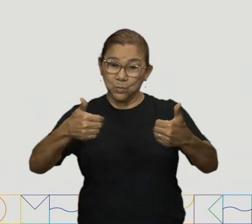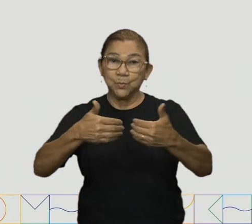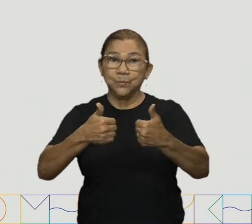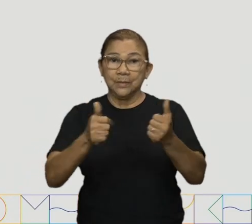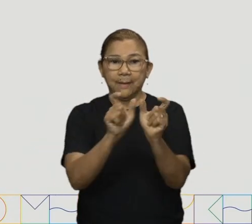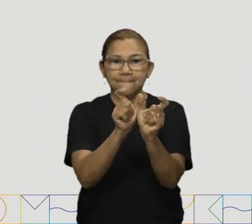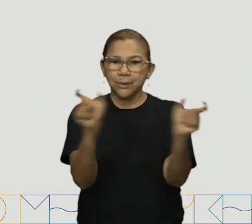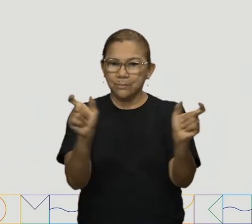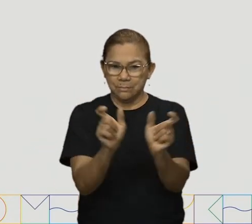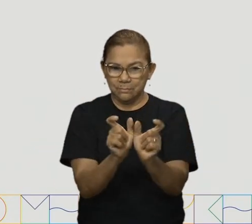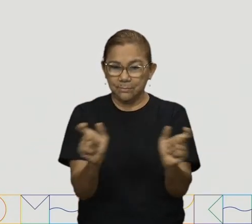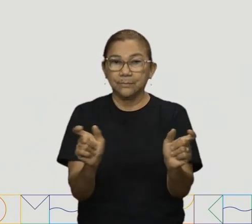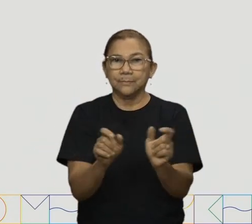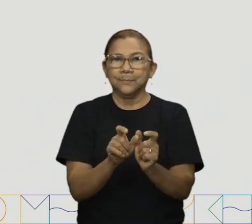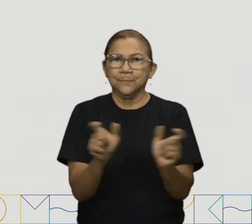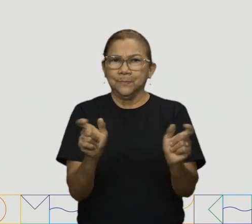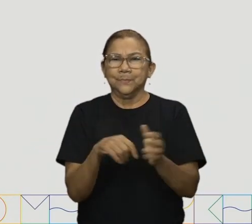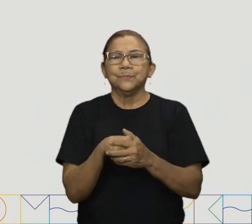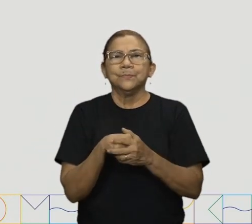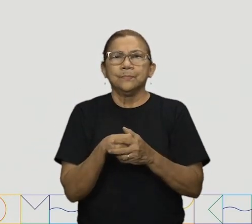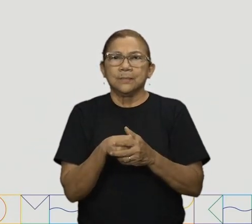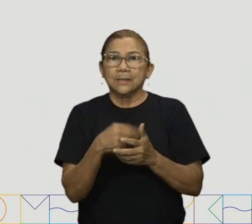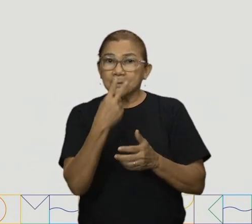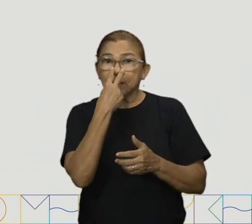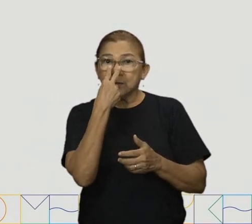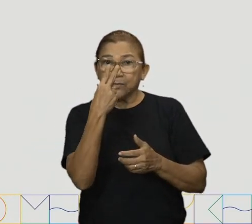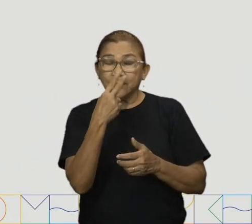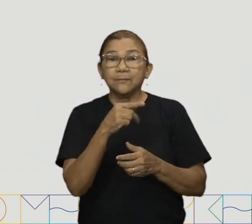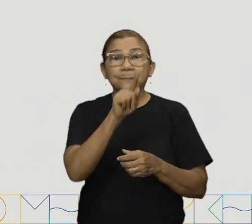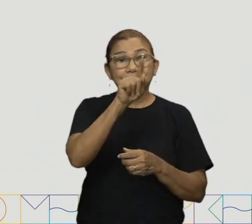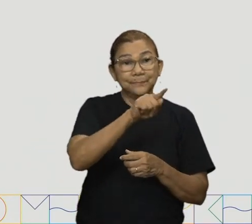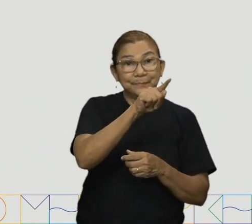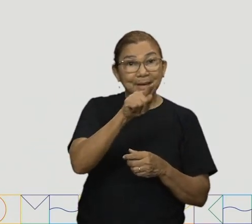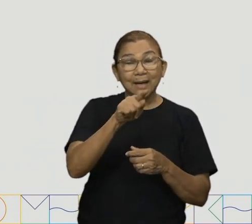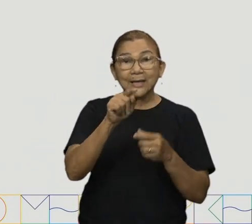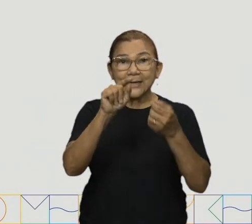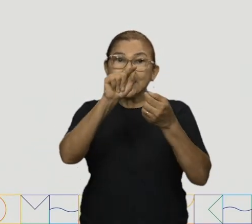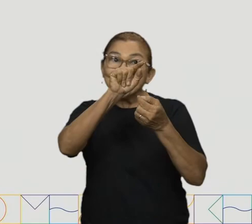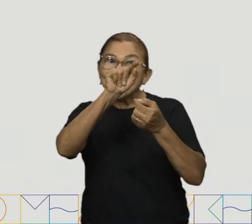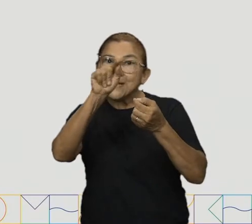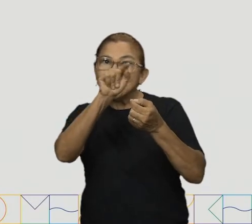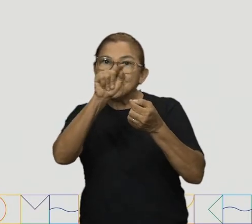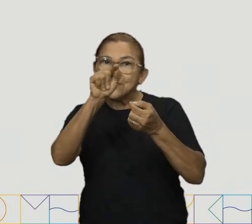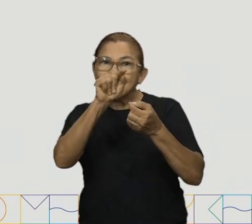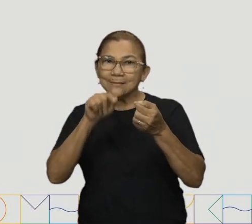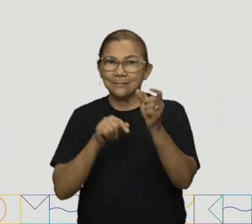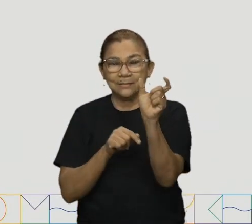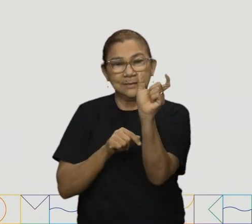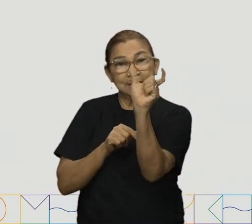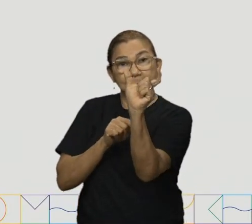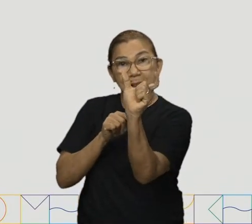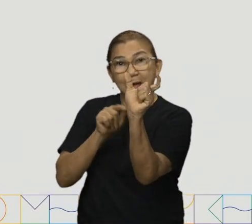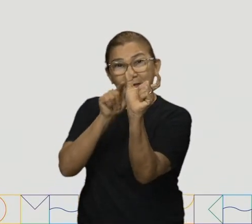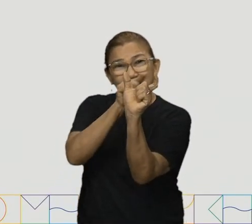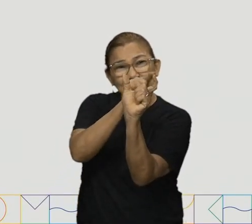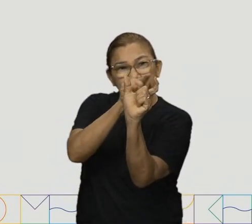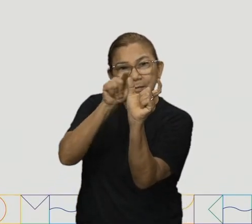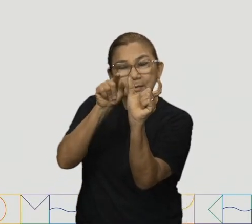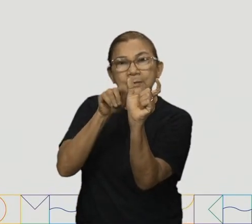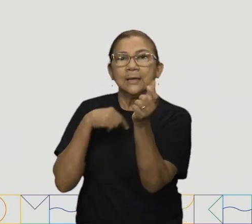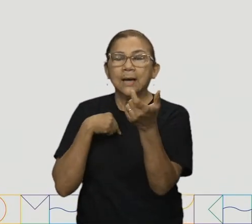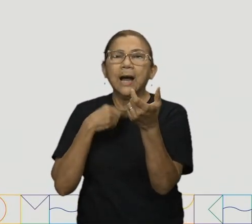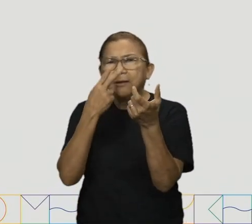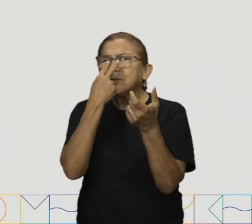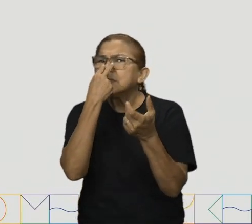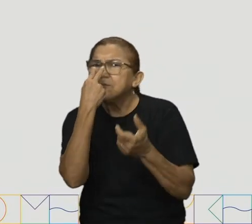das palavras em sílaba, cuja ação é marcada pelo hífen. Lembra que eu conversei com vocês a história do tracinho? Pois é, olha,